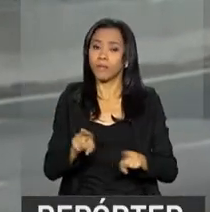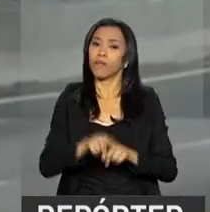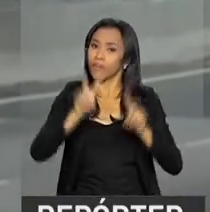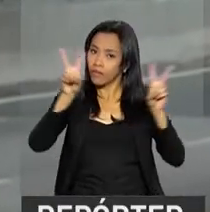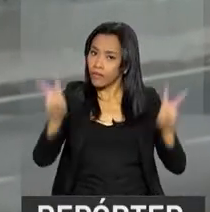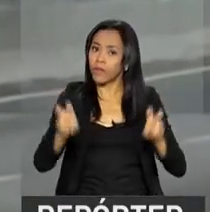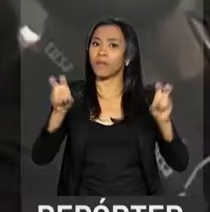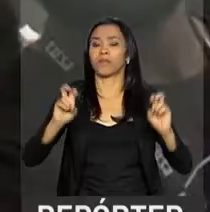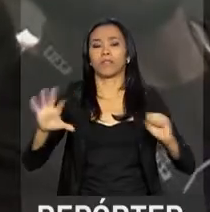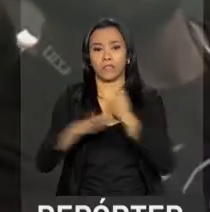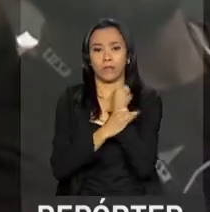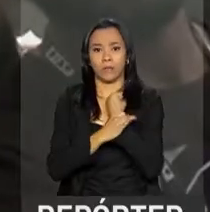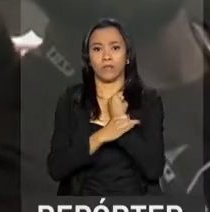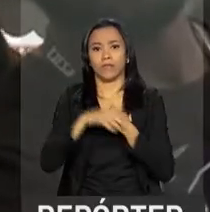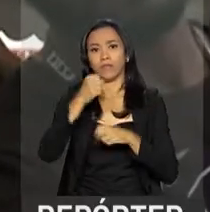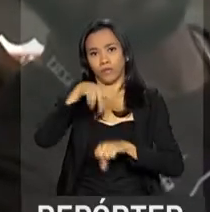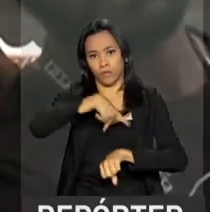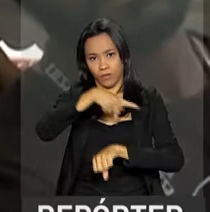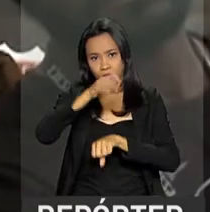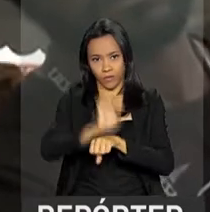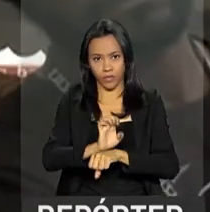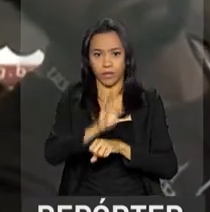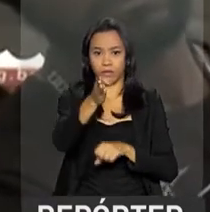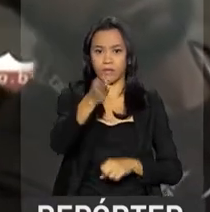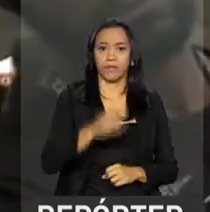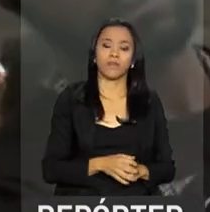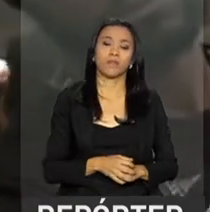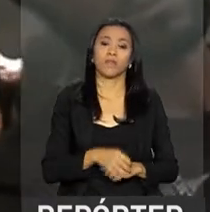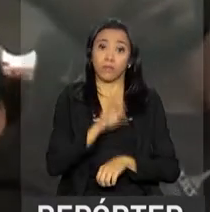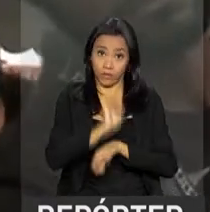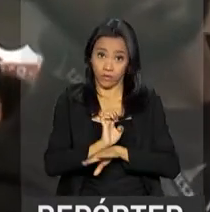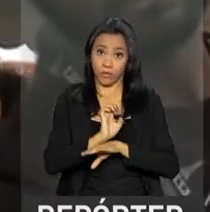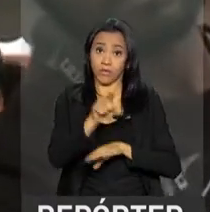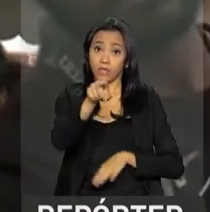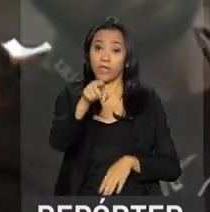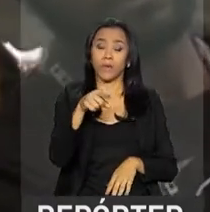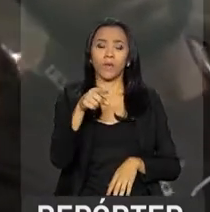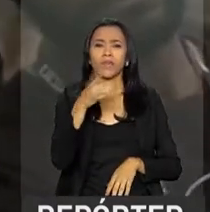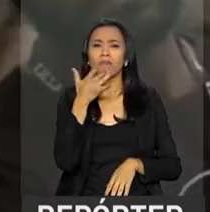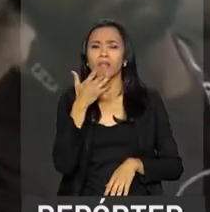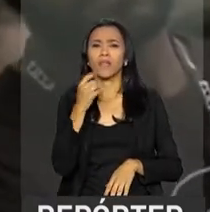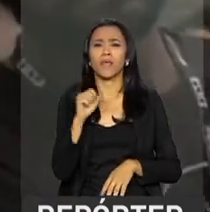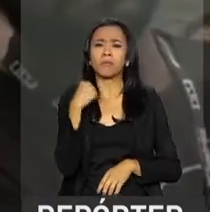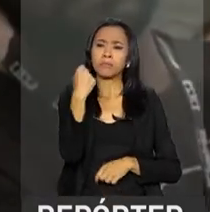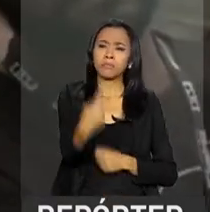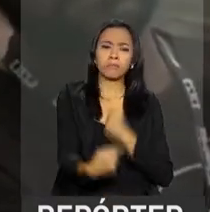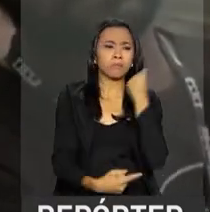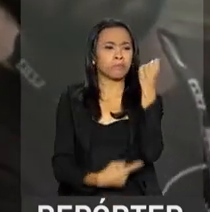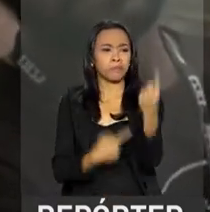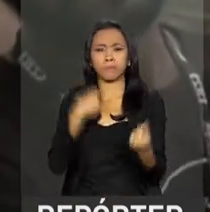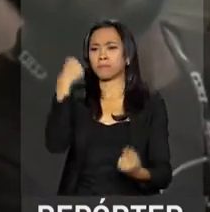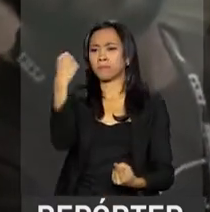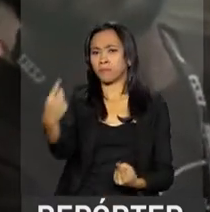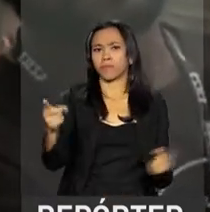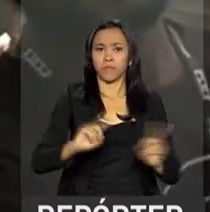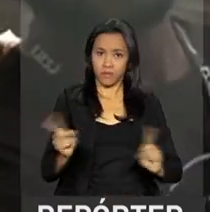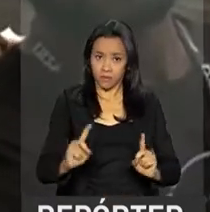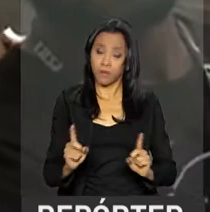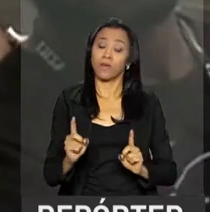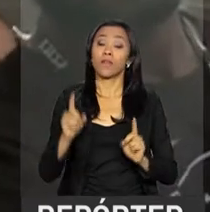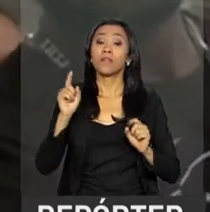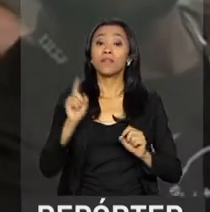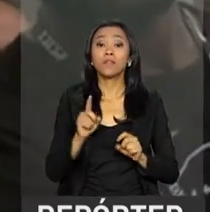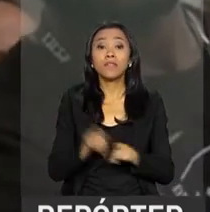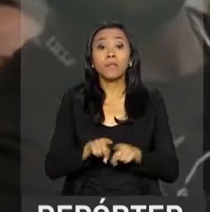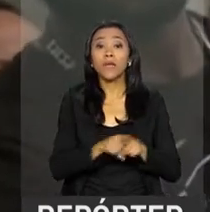discutidas no encontro. A segurança não é uma questão pontual. Nós temos que começar a enfrentar. E a orientação dada